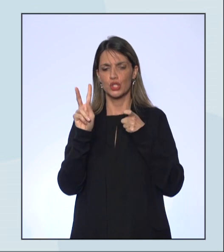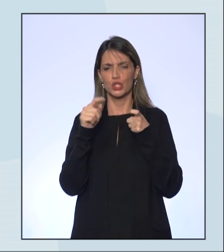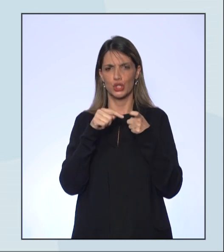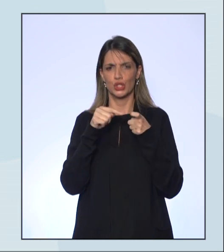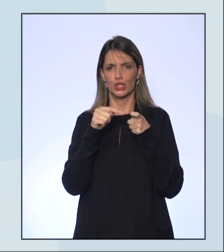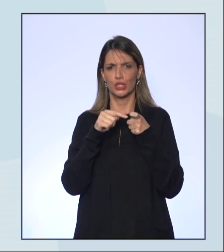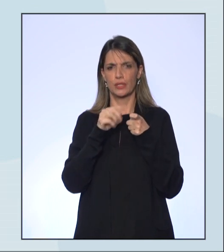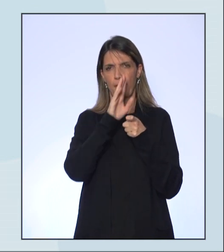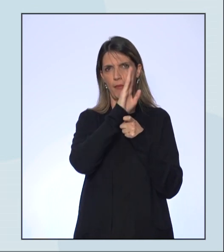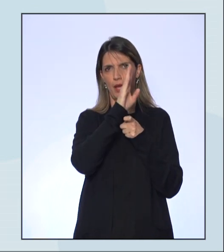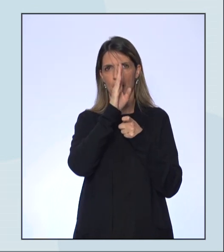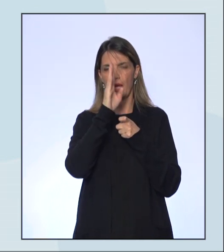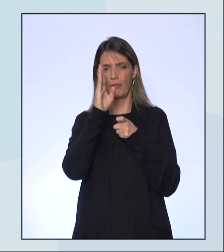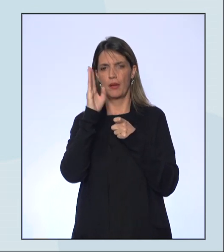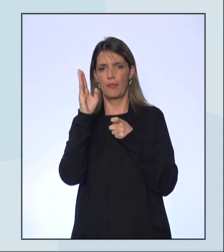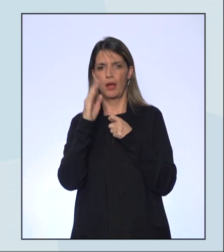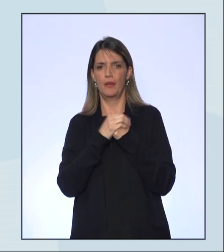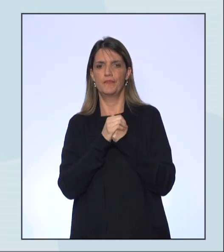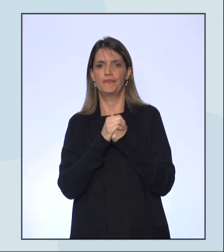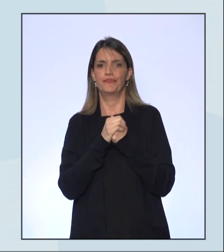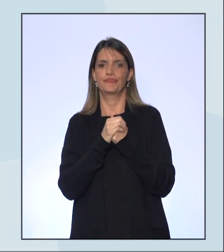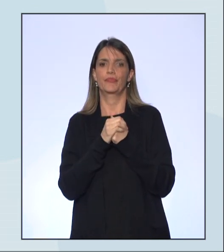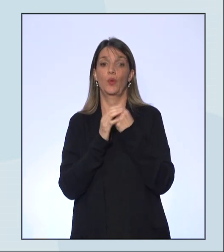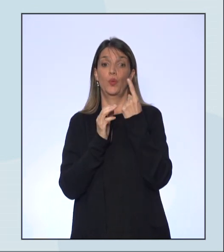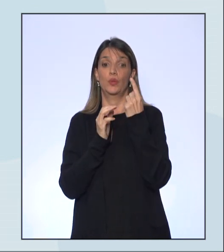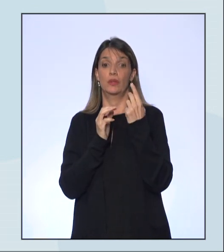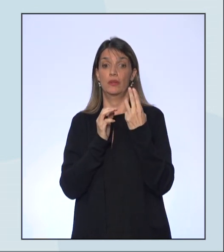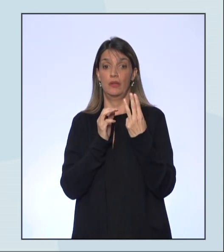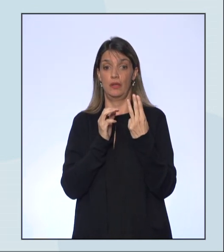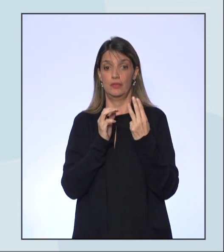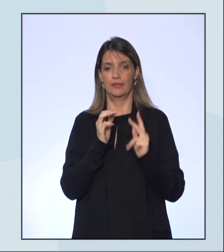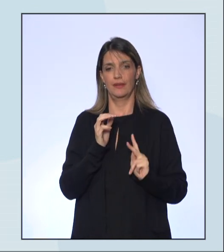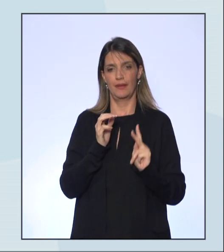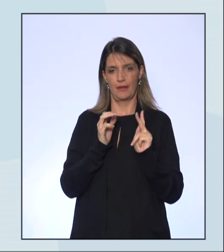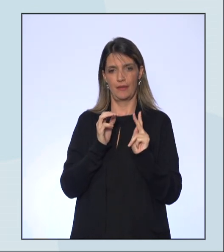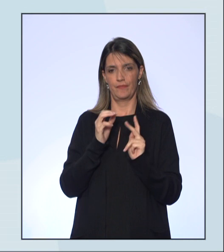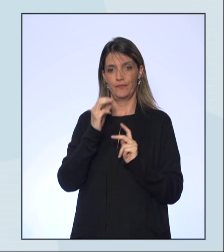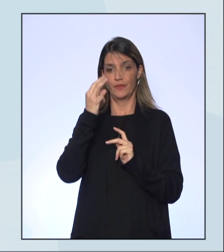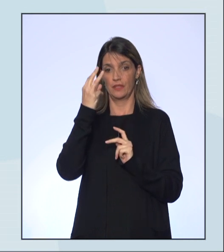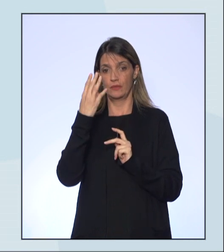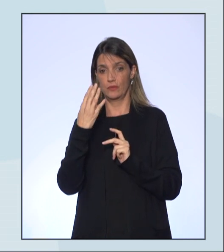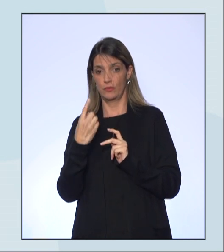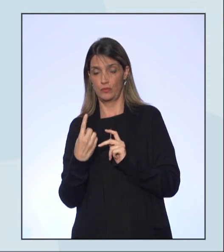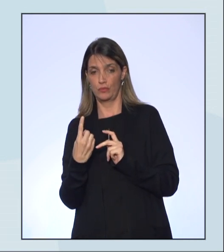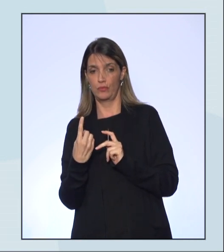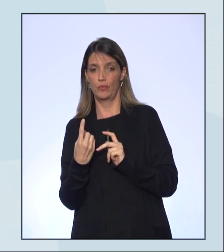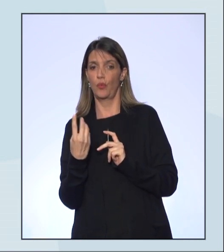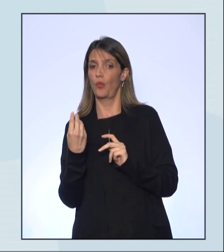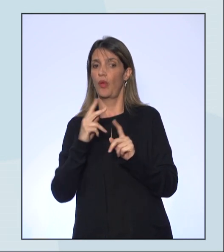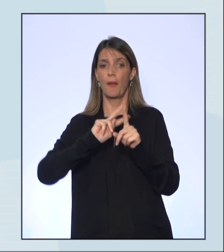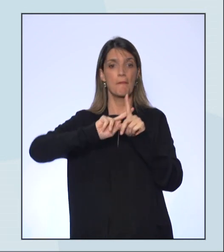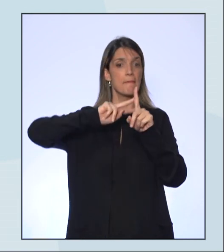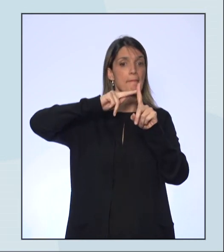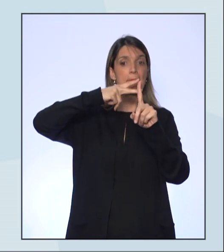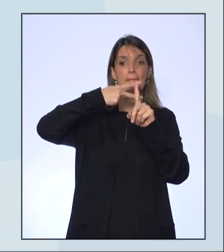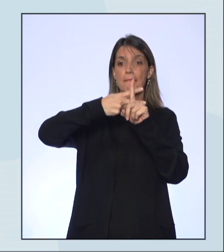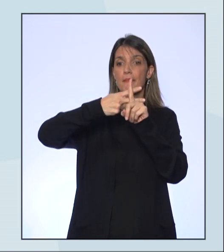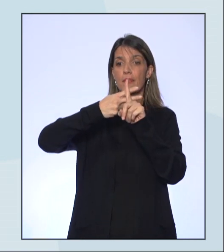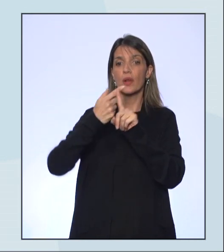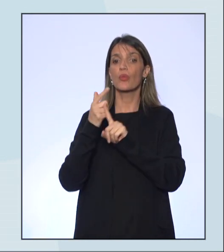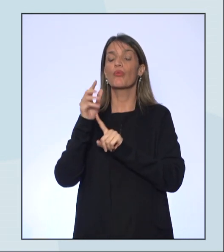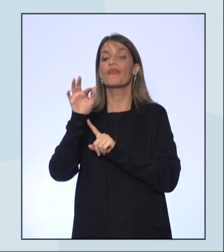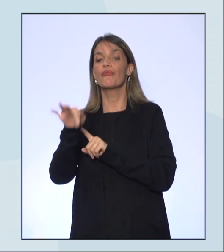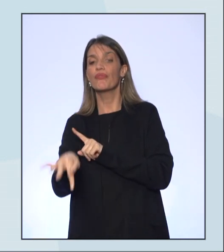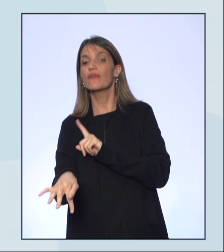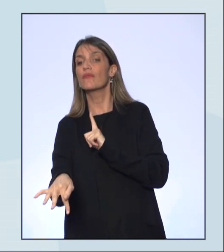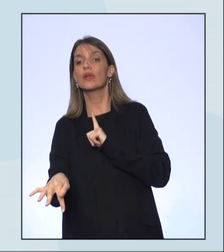pares ordenados. 1 e 3, 3 e 4, K e 2. Então, quando a gente coloca isso e dobra a matriz lá no final, nós